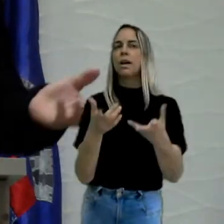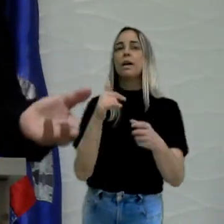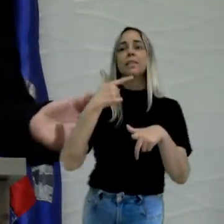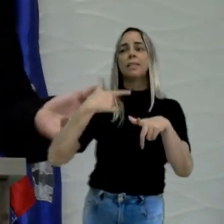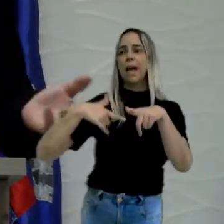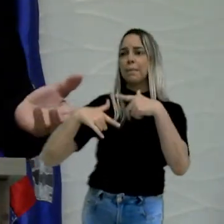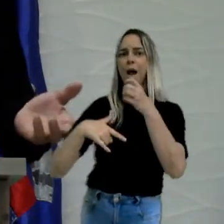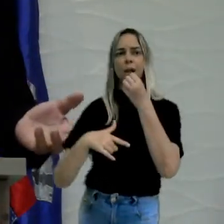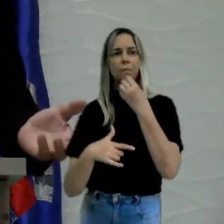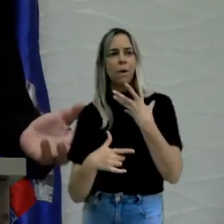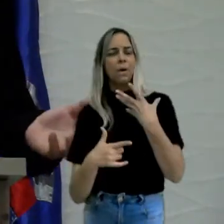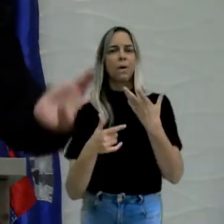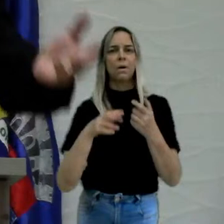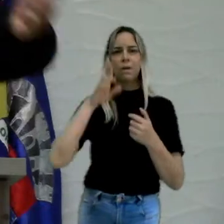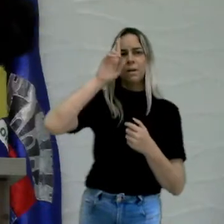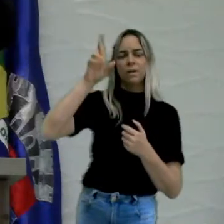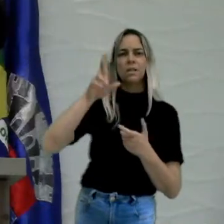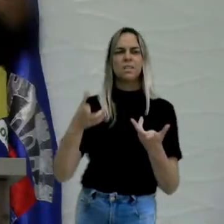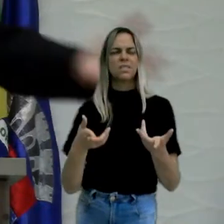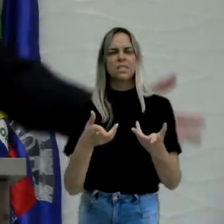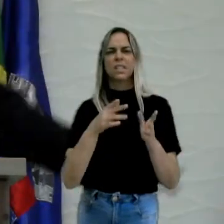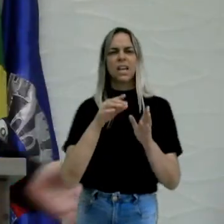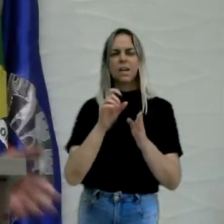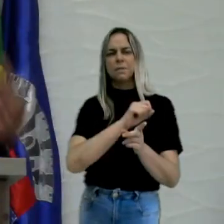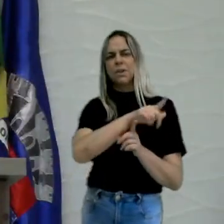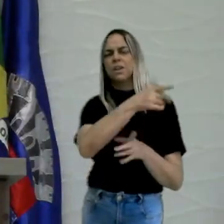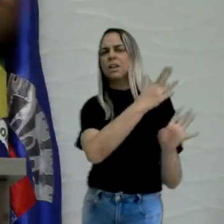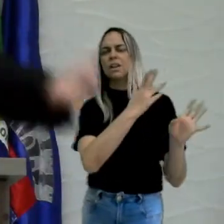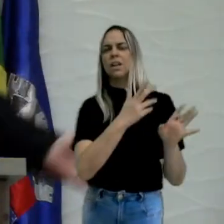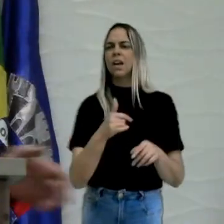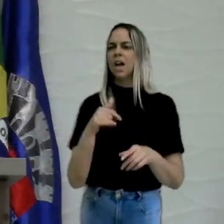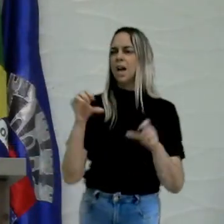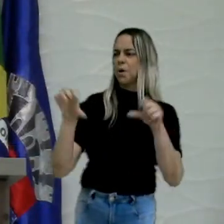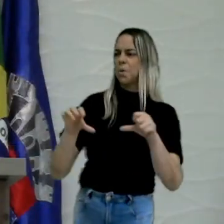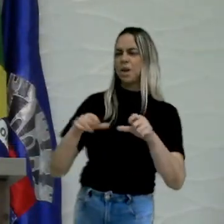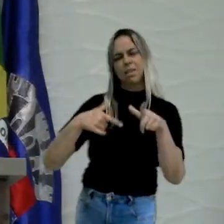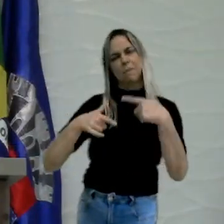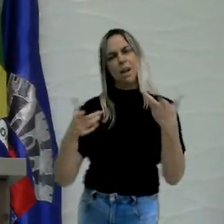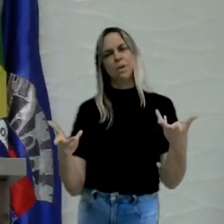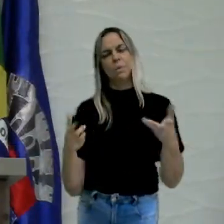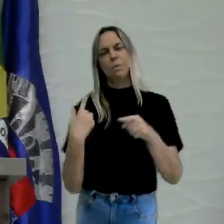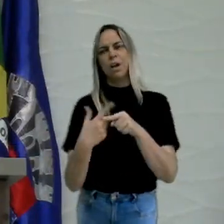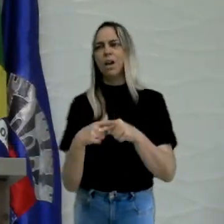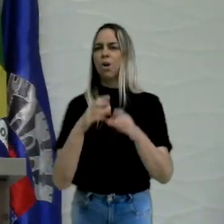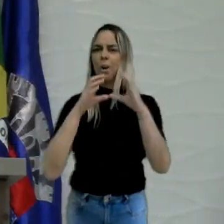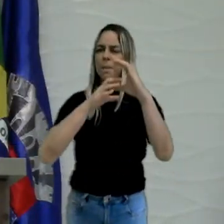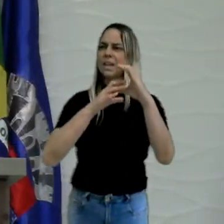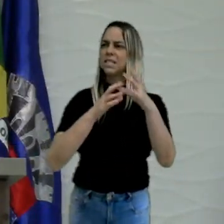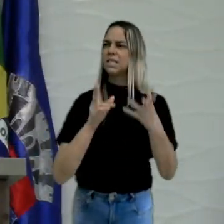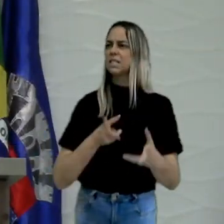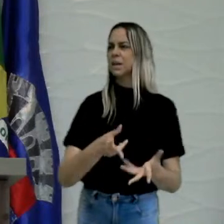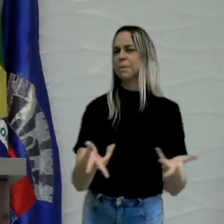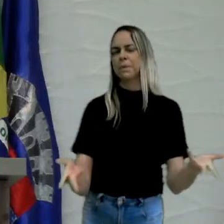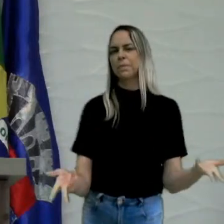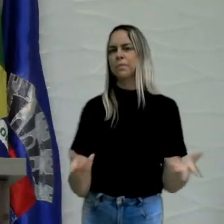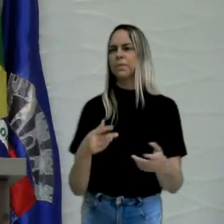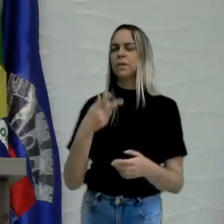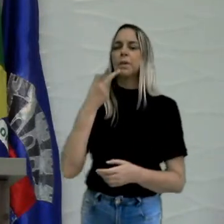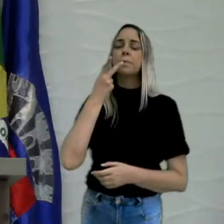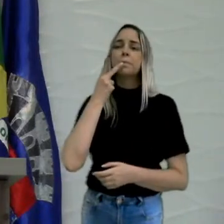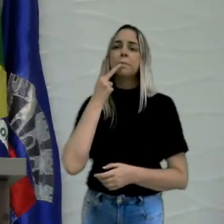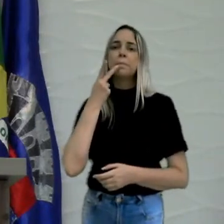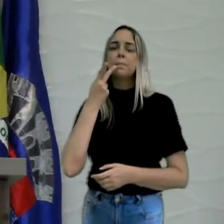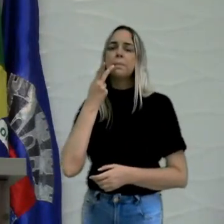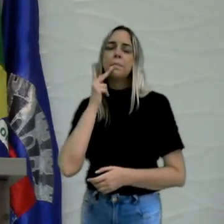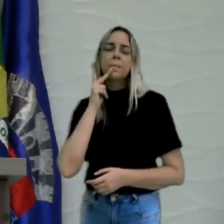como é que faz um bom trabalho se toda semana os vereadores aqui em Esculhambava falavam mal de Compesa? Vereador Pai de Fera, disse a macaca